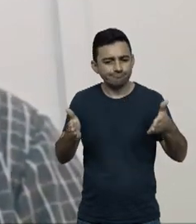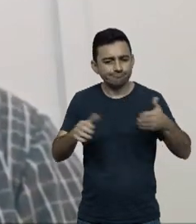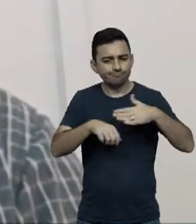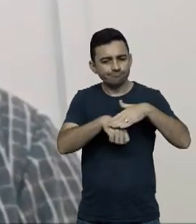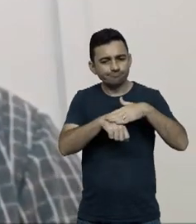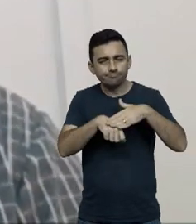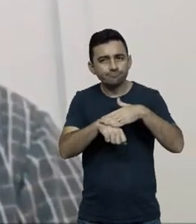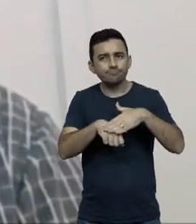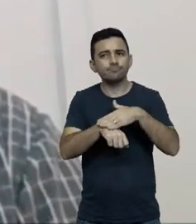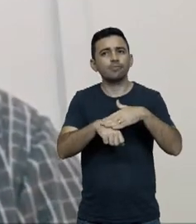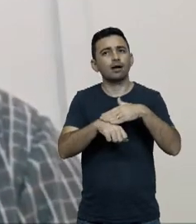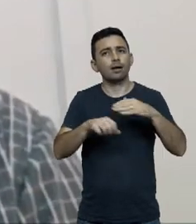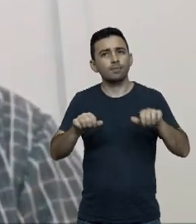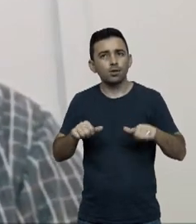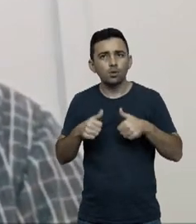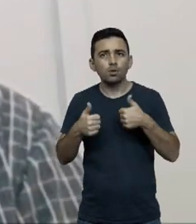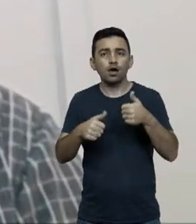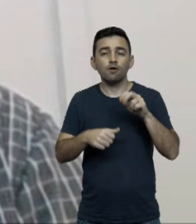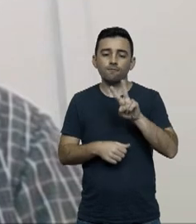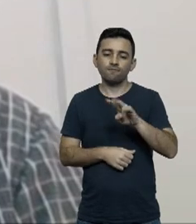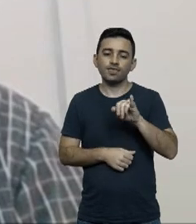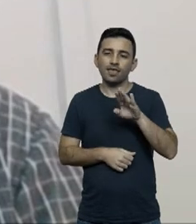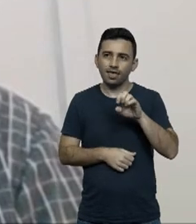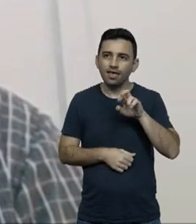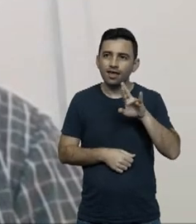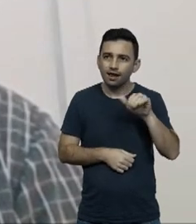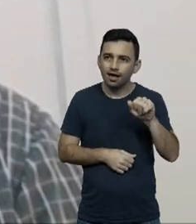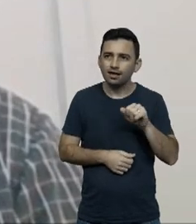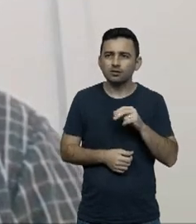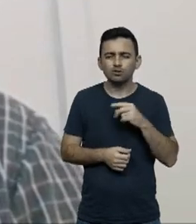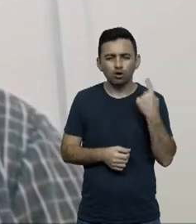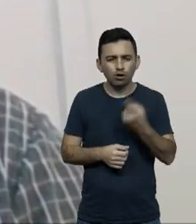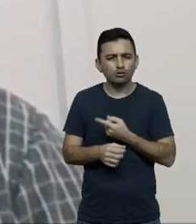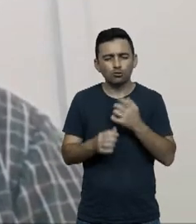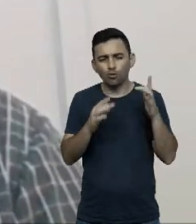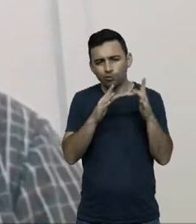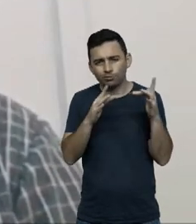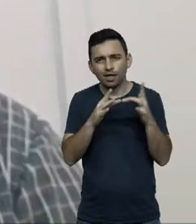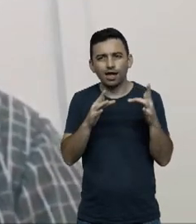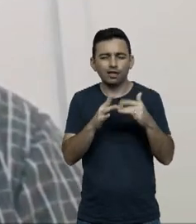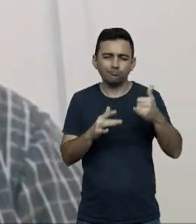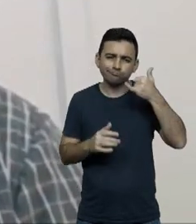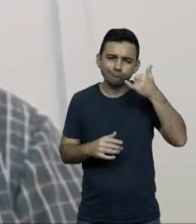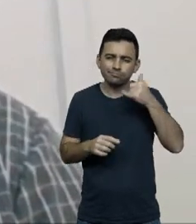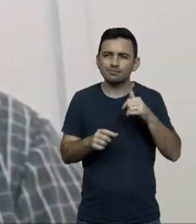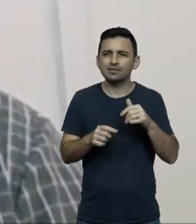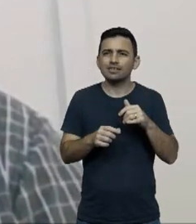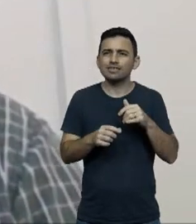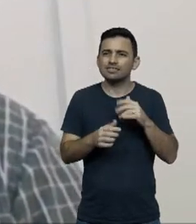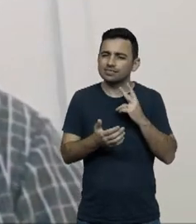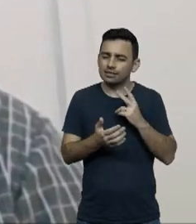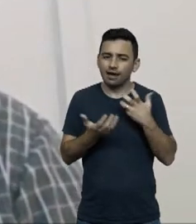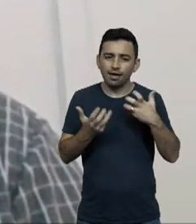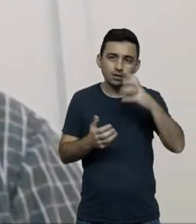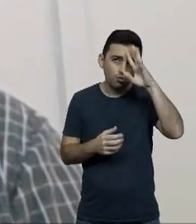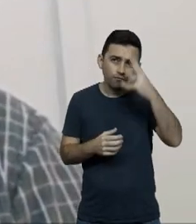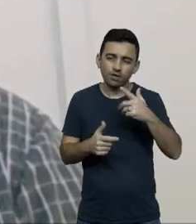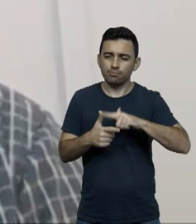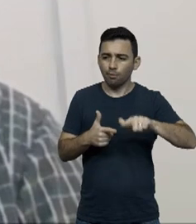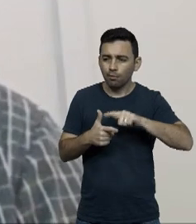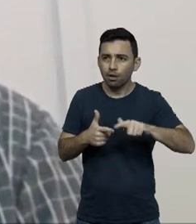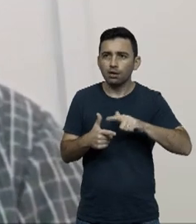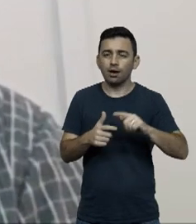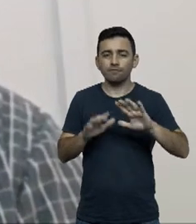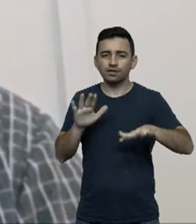aprimorar o melhor de Silveira vem sabe a gente sempre tá em contato sempre procurando resolver situações que chegam para